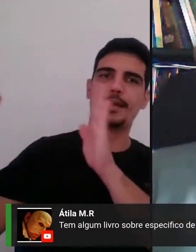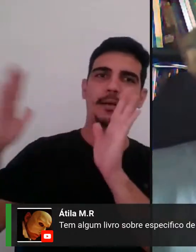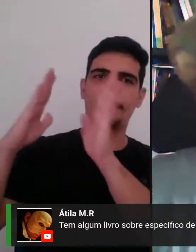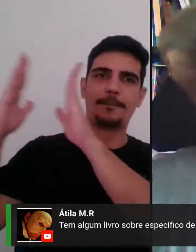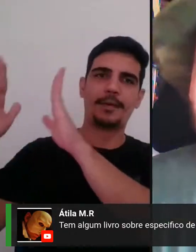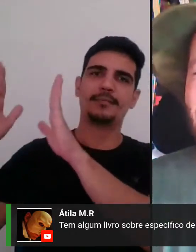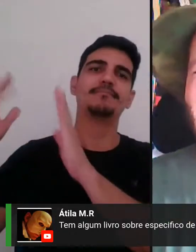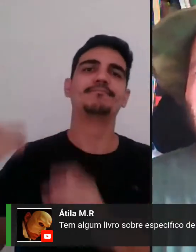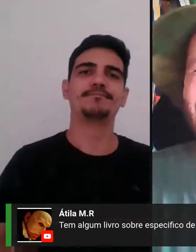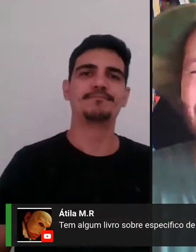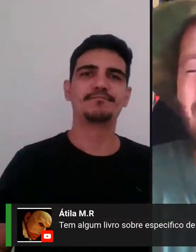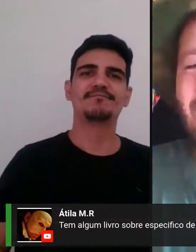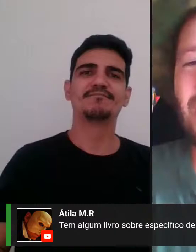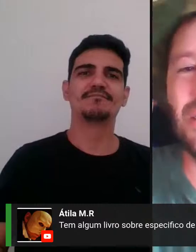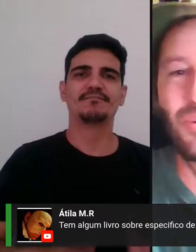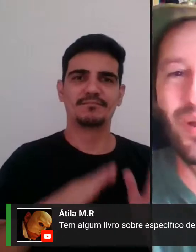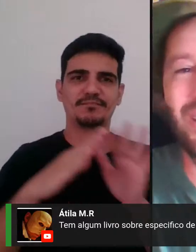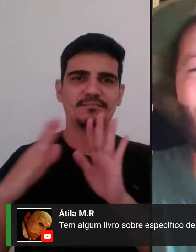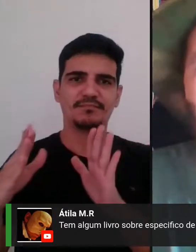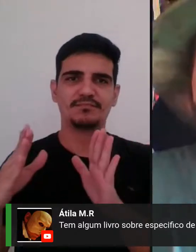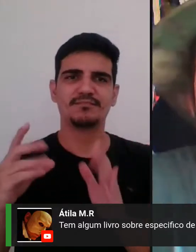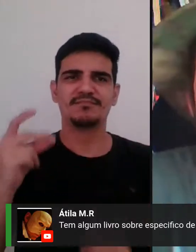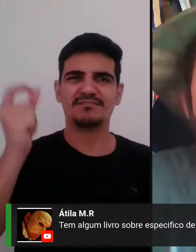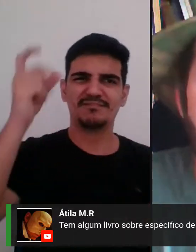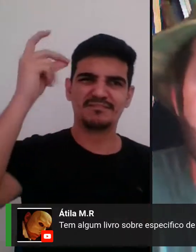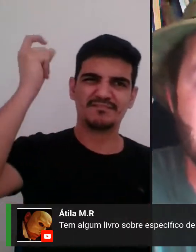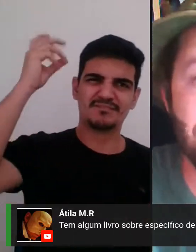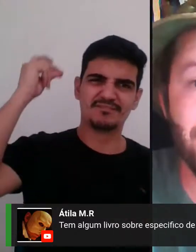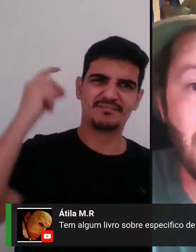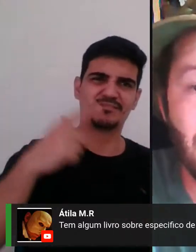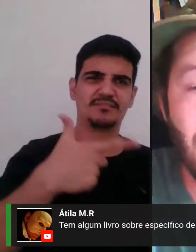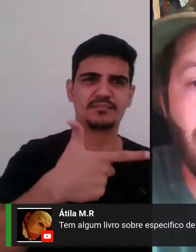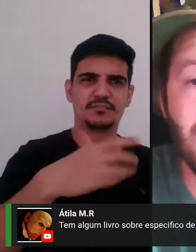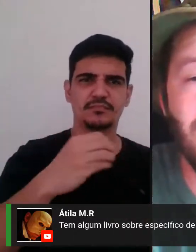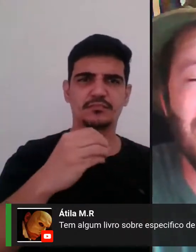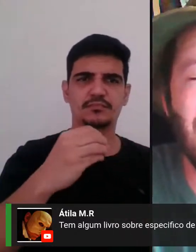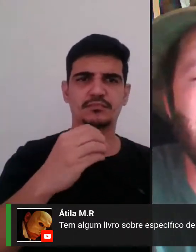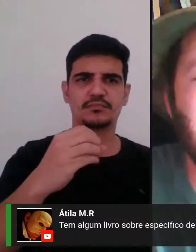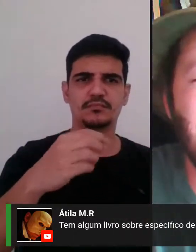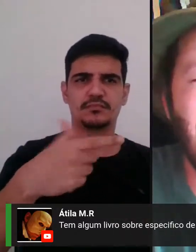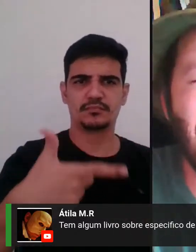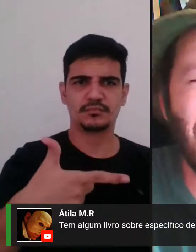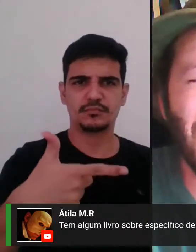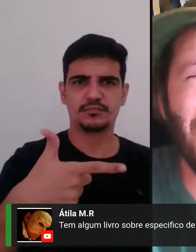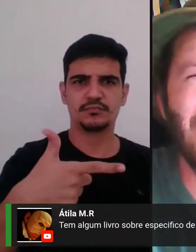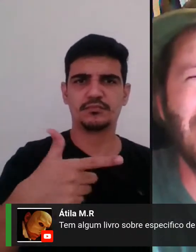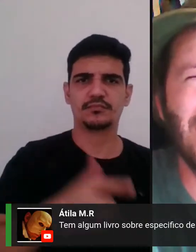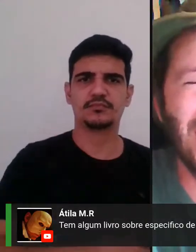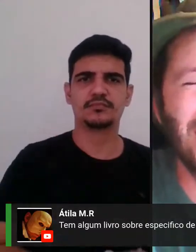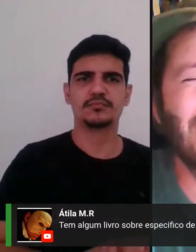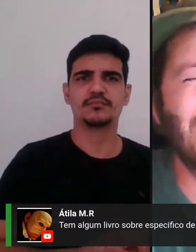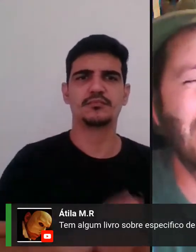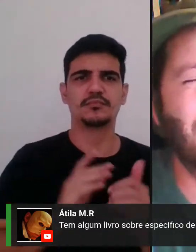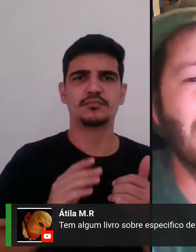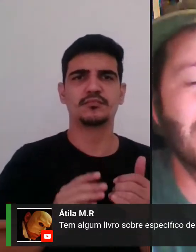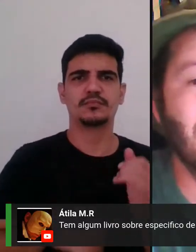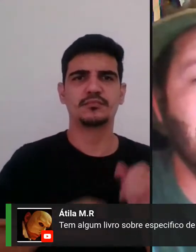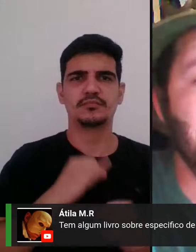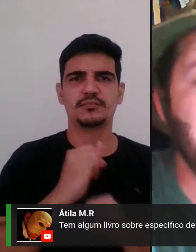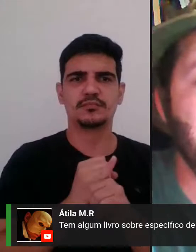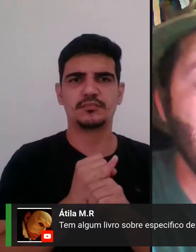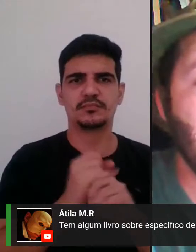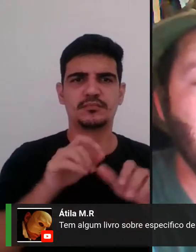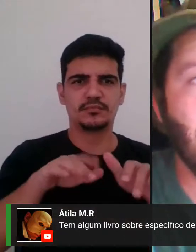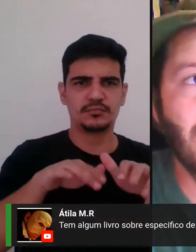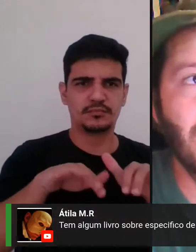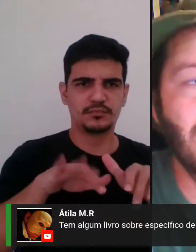É um livro específico, ele é antigo, ele é de 2002. Eu acho que você deve digitar no... Eu acho que nem sei se existe mais ele,